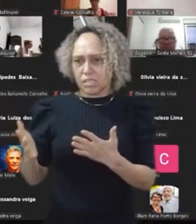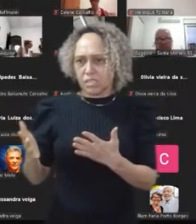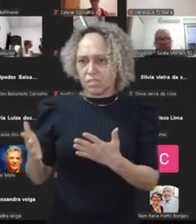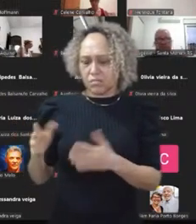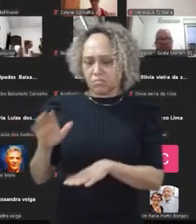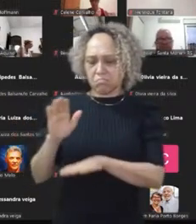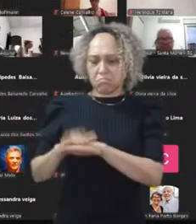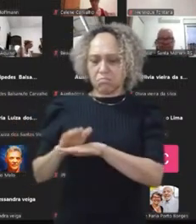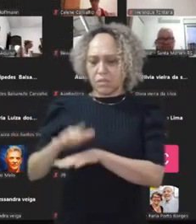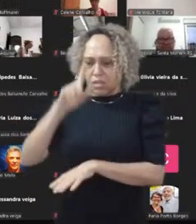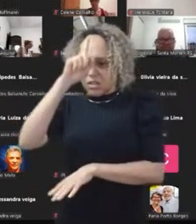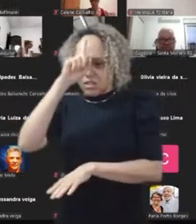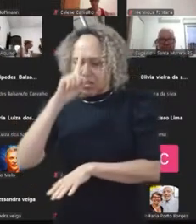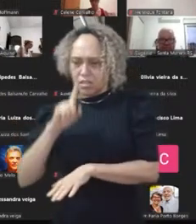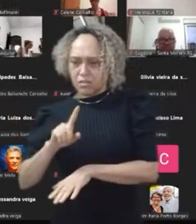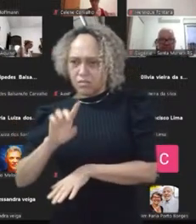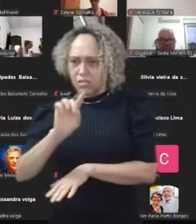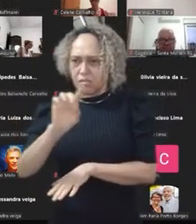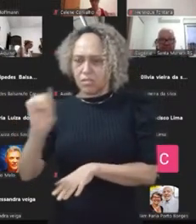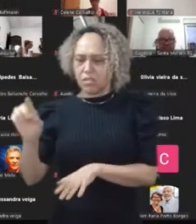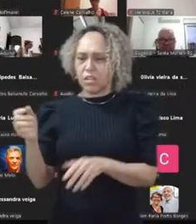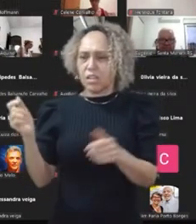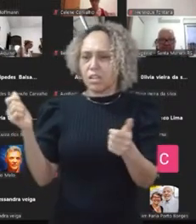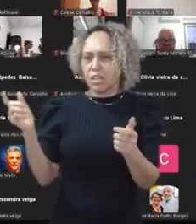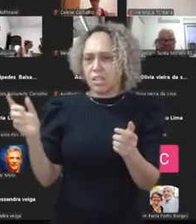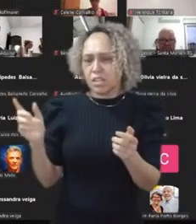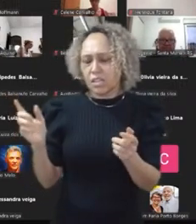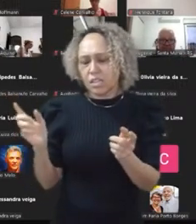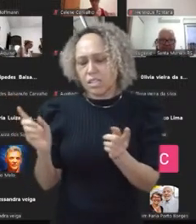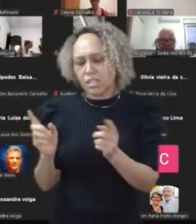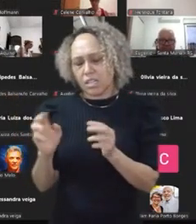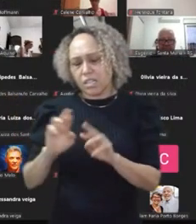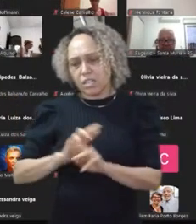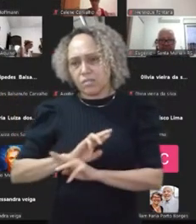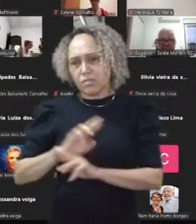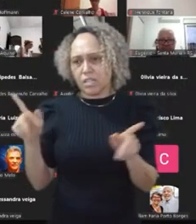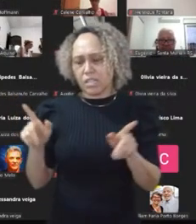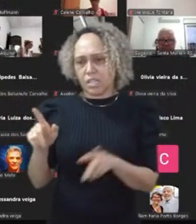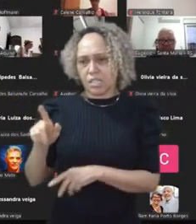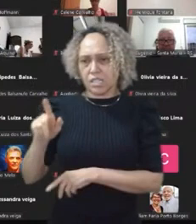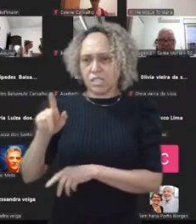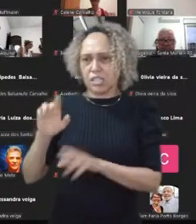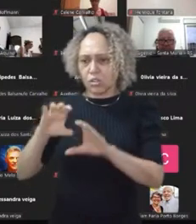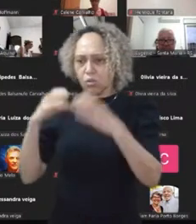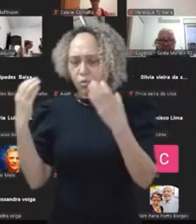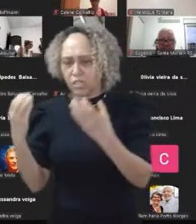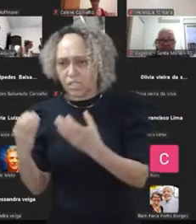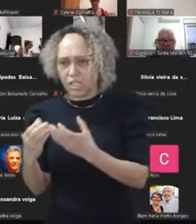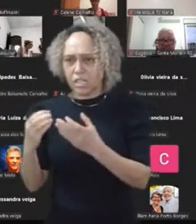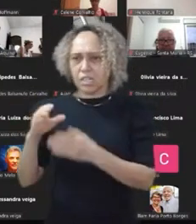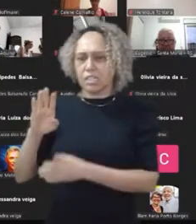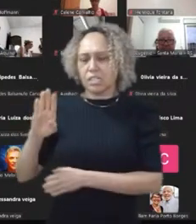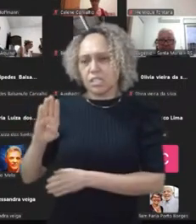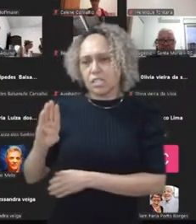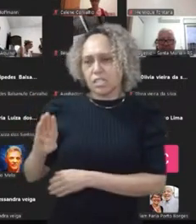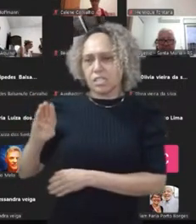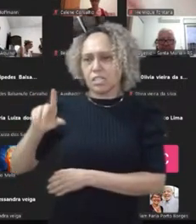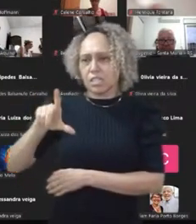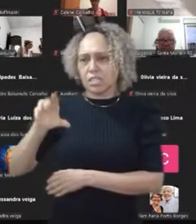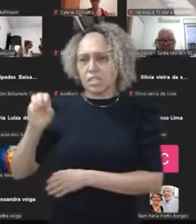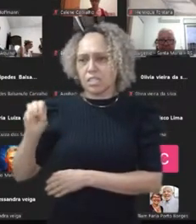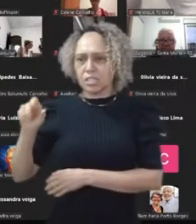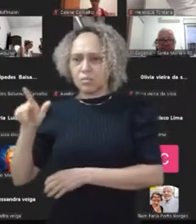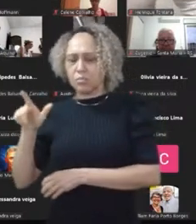perfil ao contrário de blogs de comunidades que antigamente or Cut e outras redes sociais que eram assembleias permanentes com as pessoas